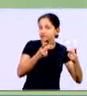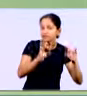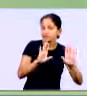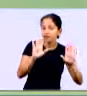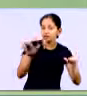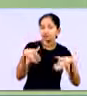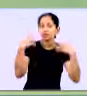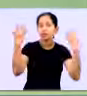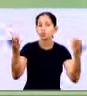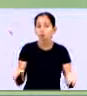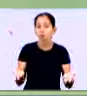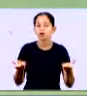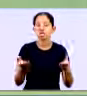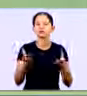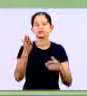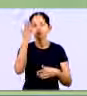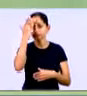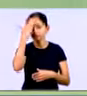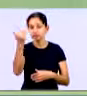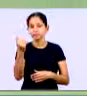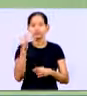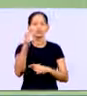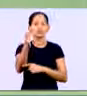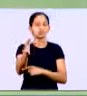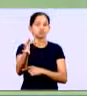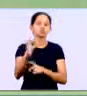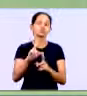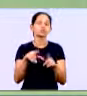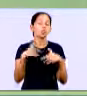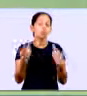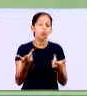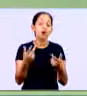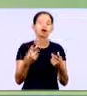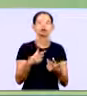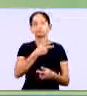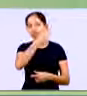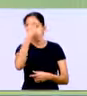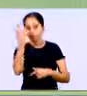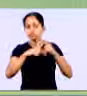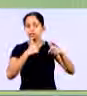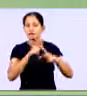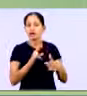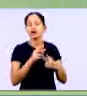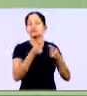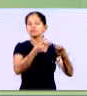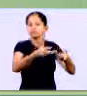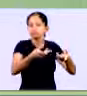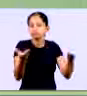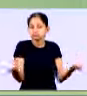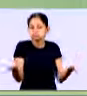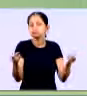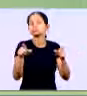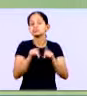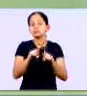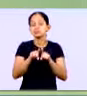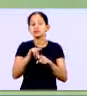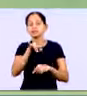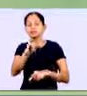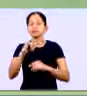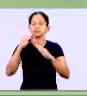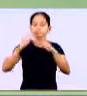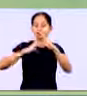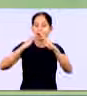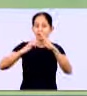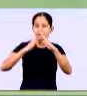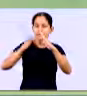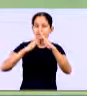ser produzidas, adquiridas, ou quantos atendimentos serão realizados, tá? Se eu sou uma empresa,